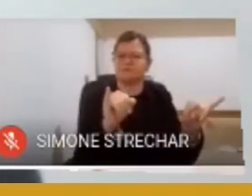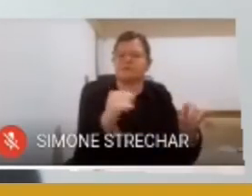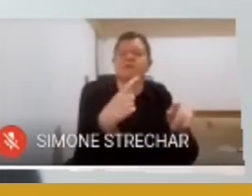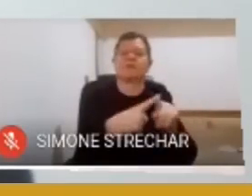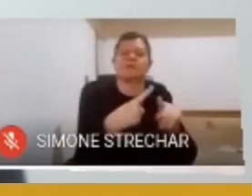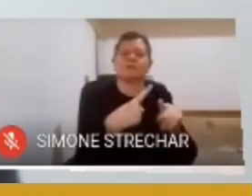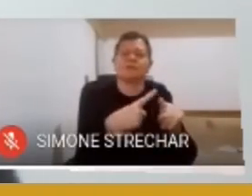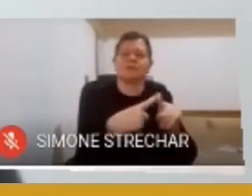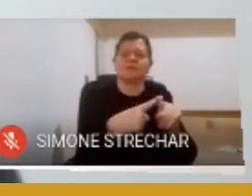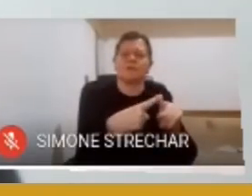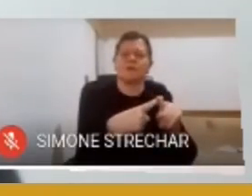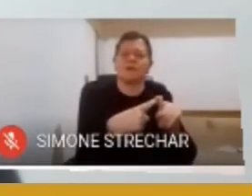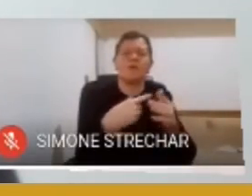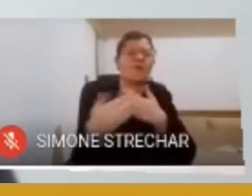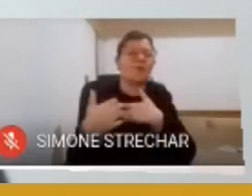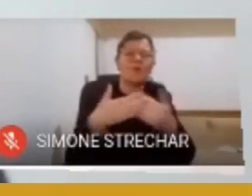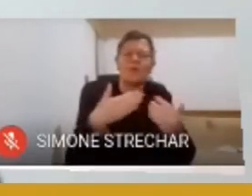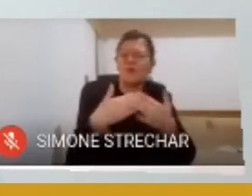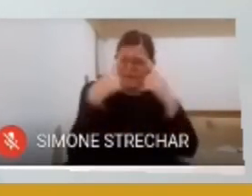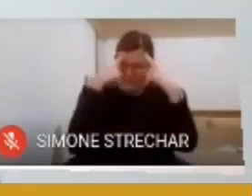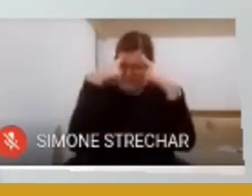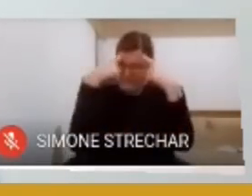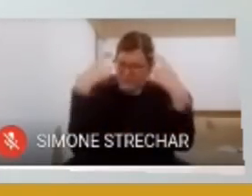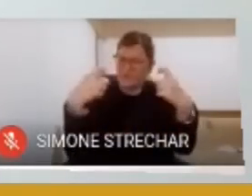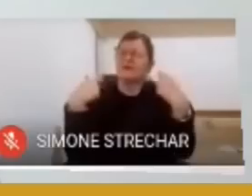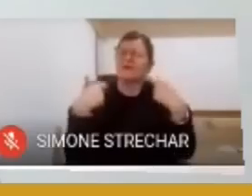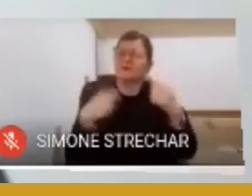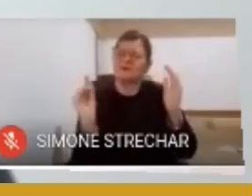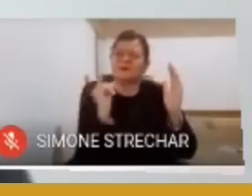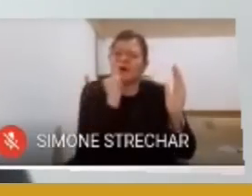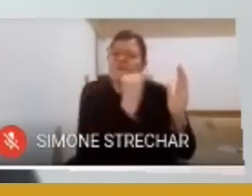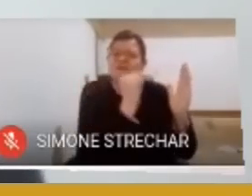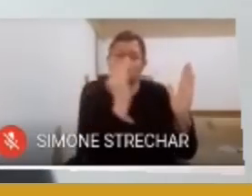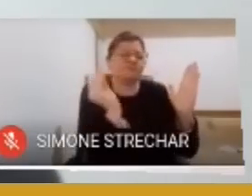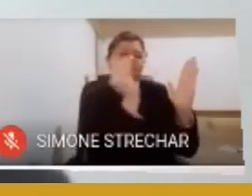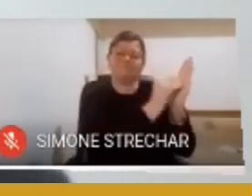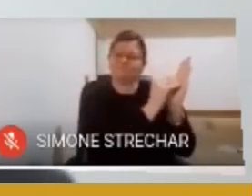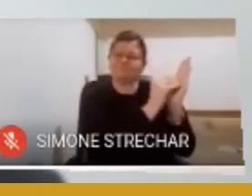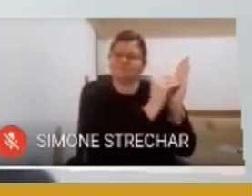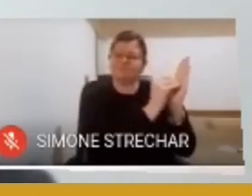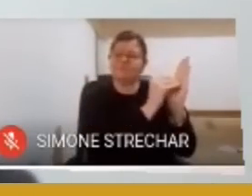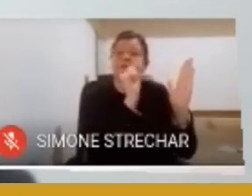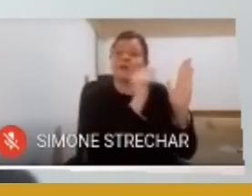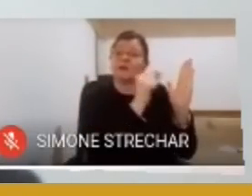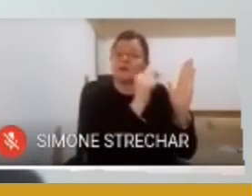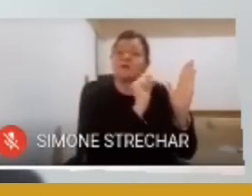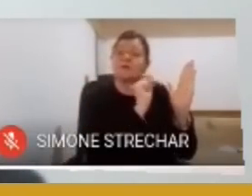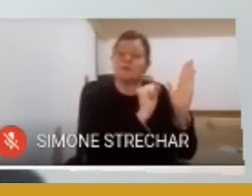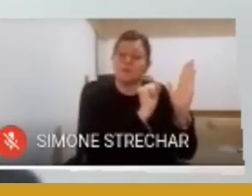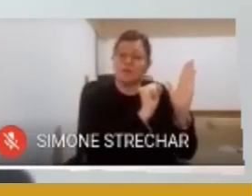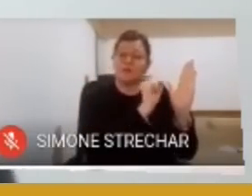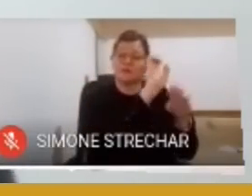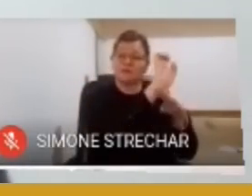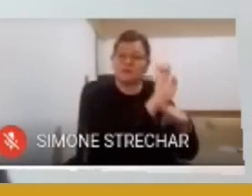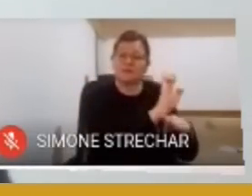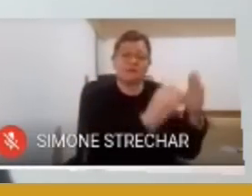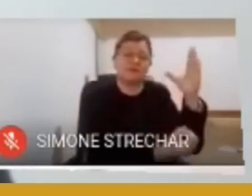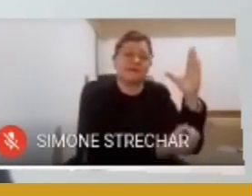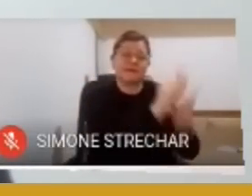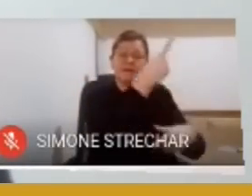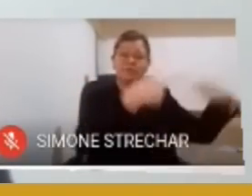Estado crie políticas públicas de proteção. Se nós não sabemos o número de violência sexual contra crianças e